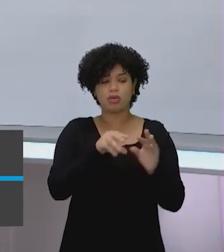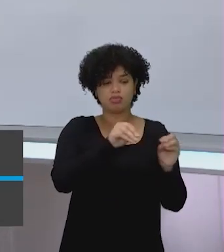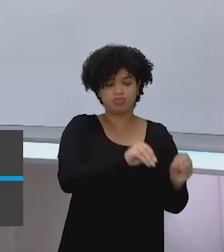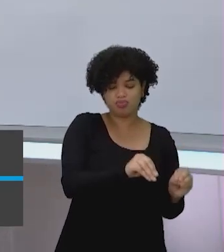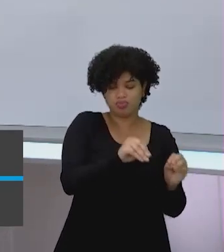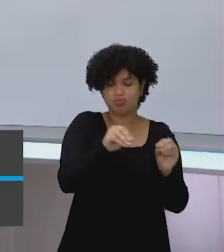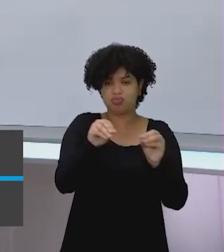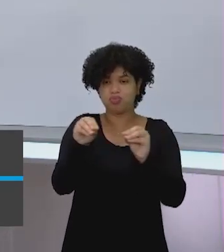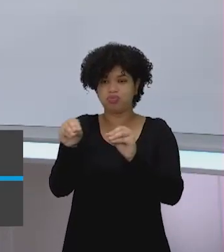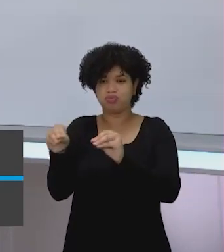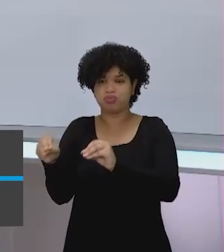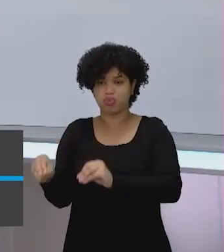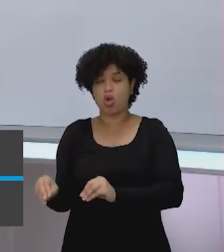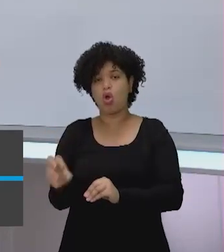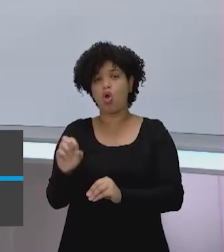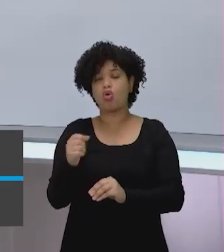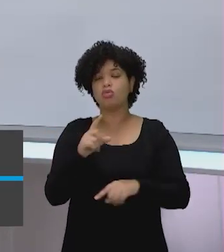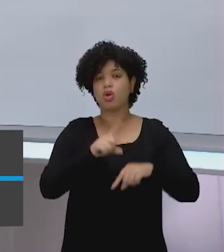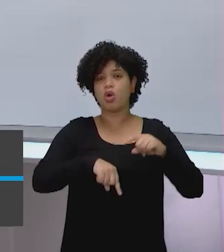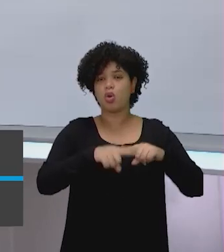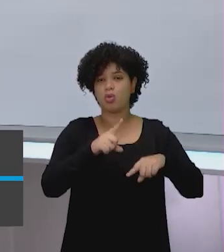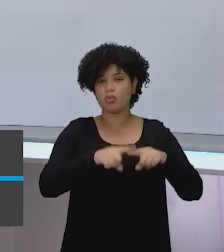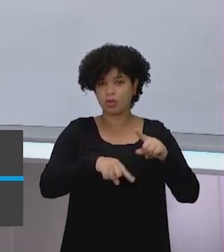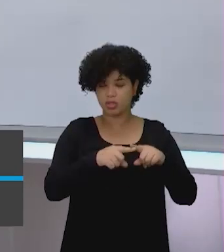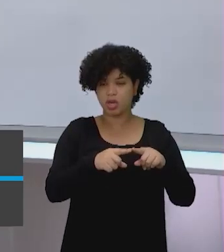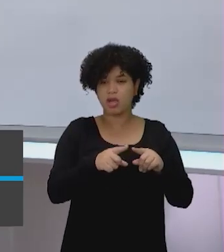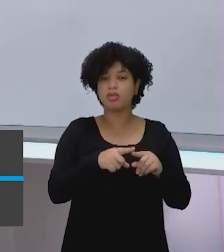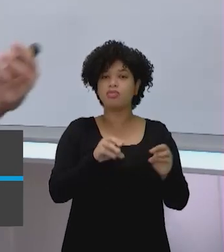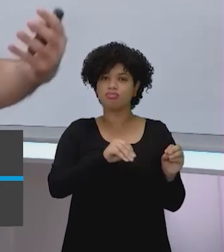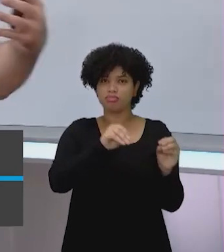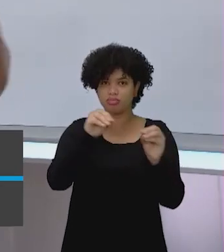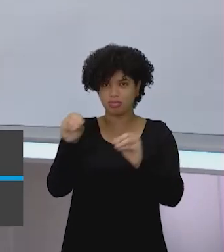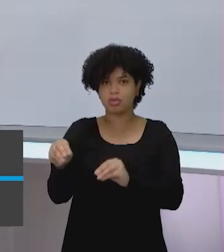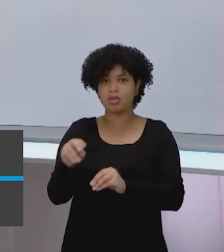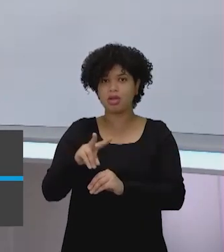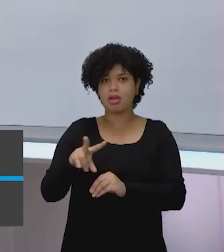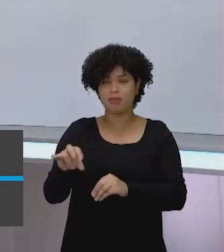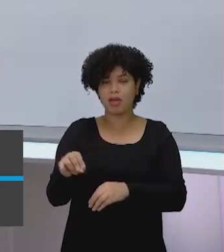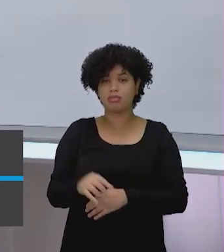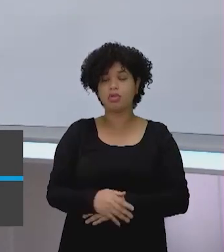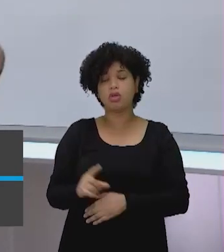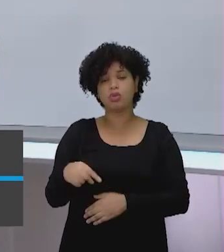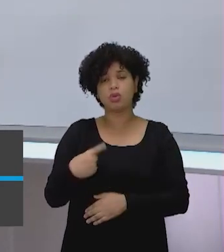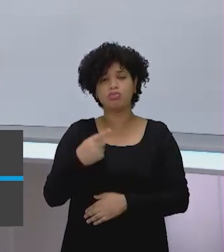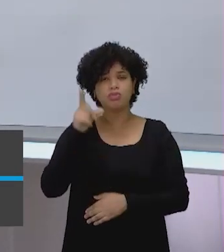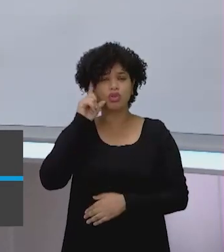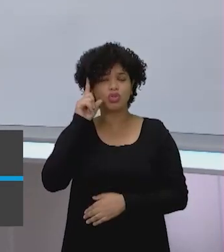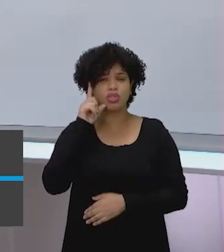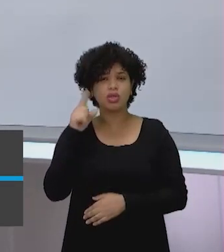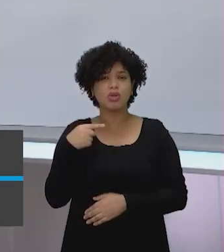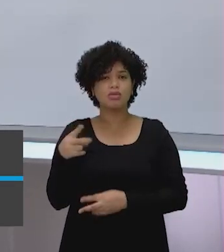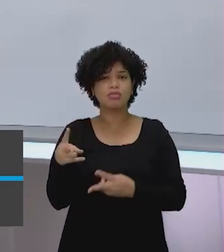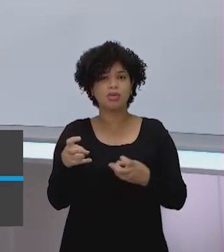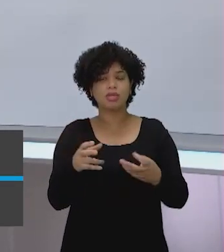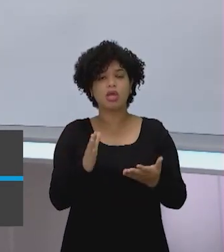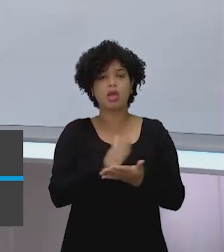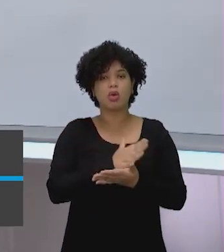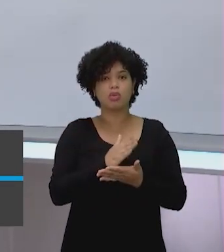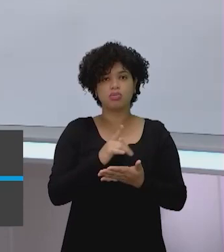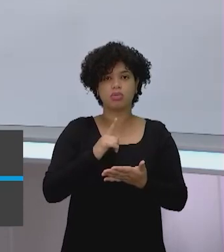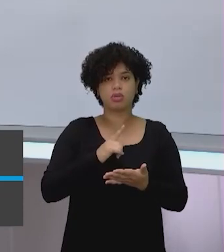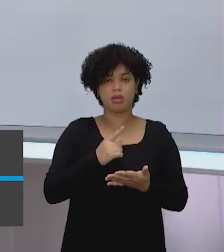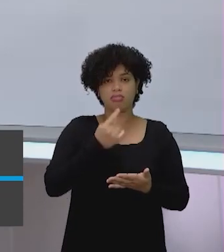outro. Ou melhor, quando o objeto técnico sai de um lugar e vai para o outro. E a nossa realidade ela é composta por esses fixos e